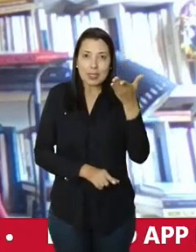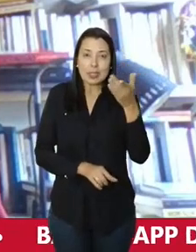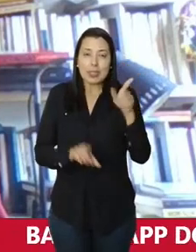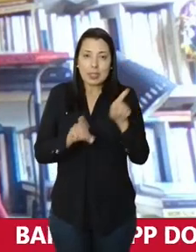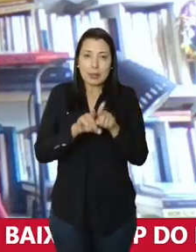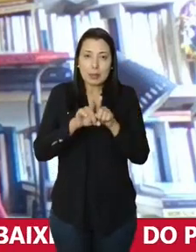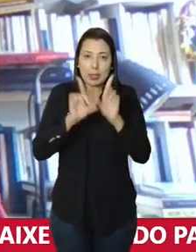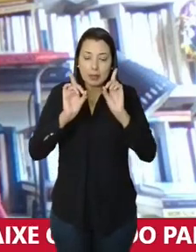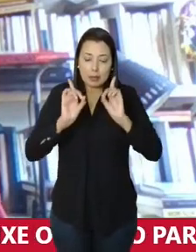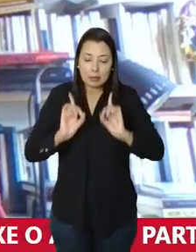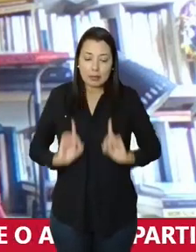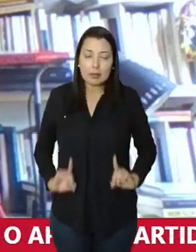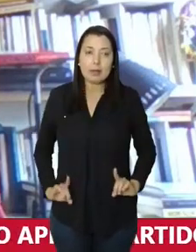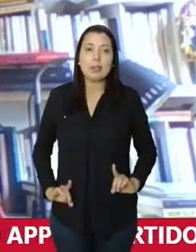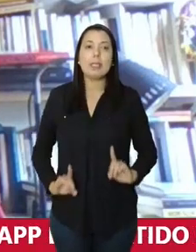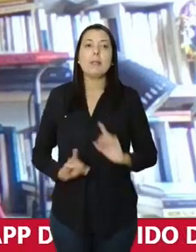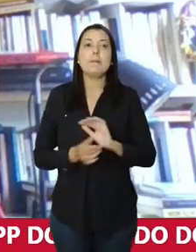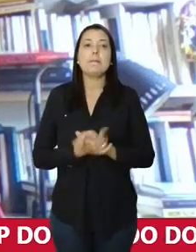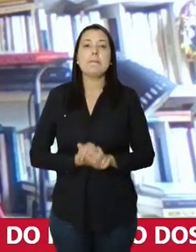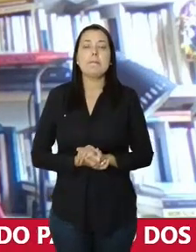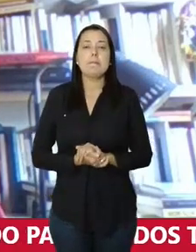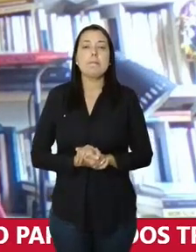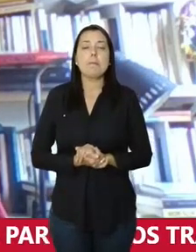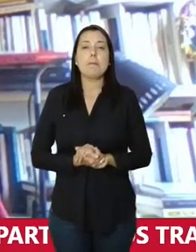portadoras de deficiência.